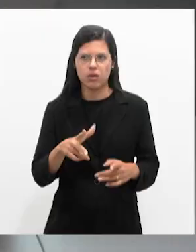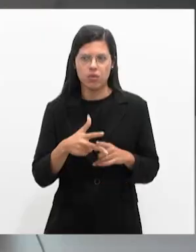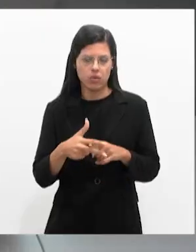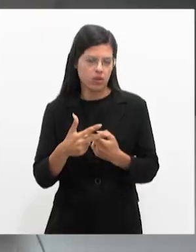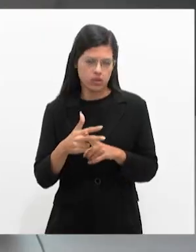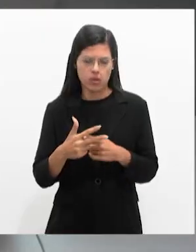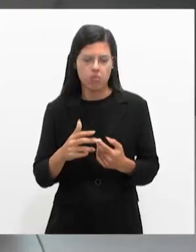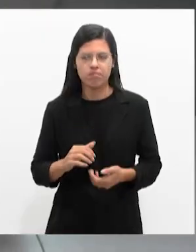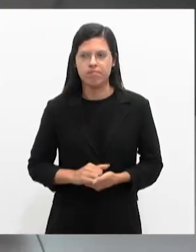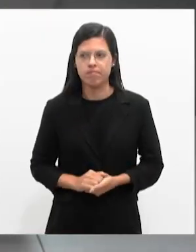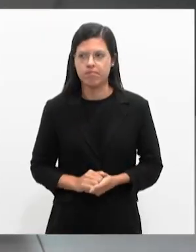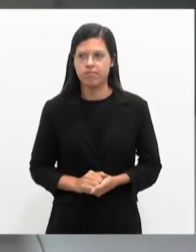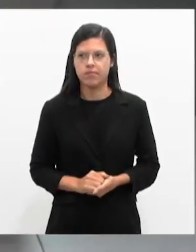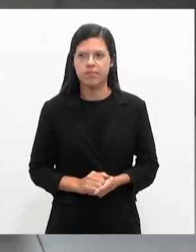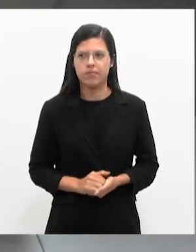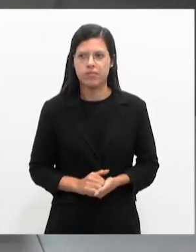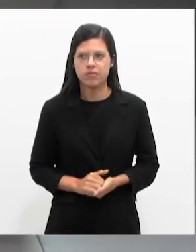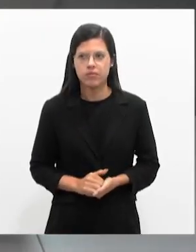Tá bom.